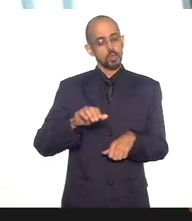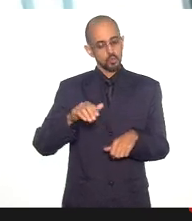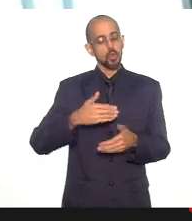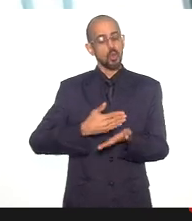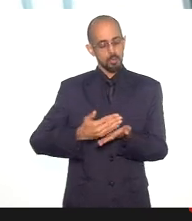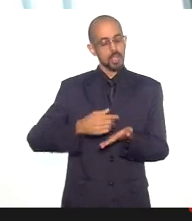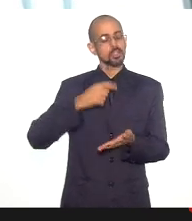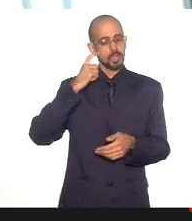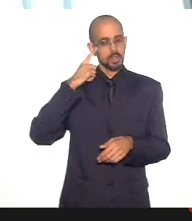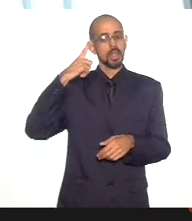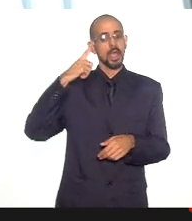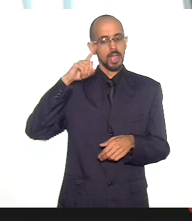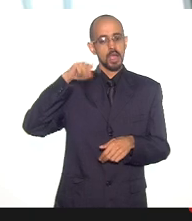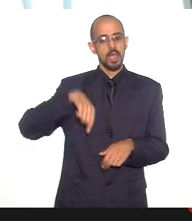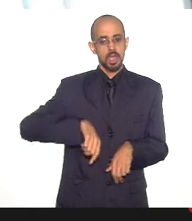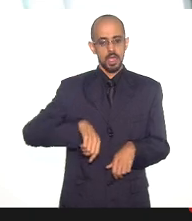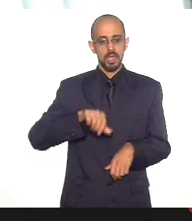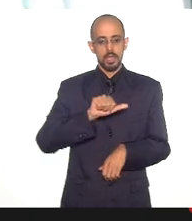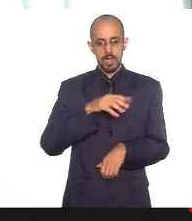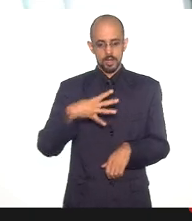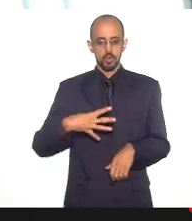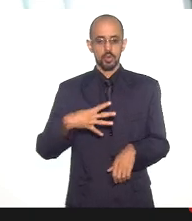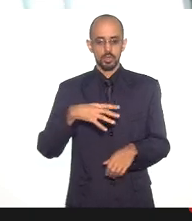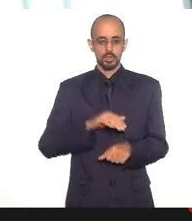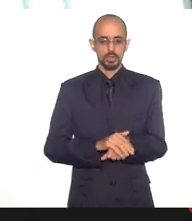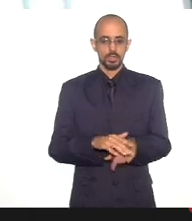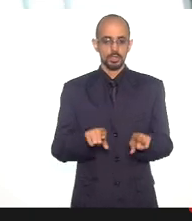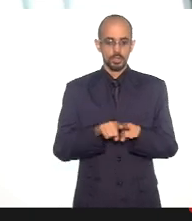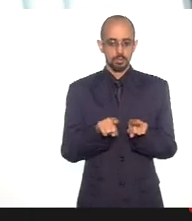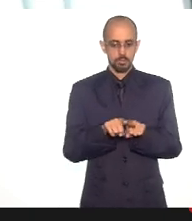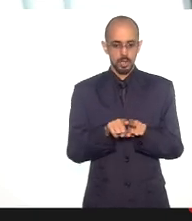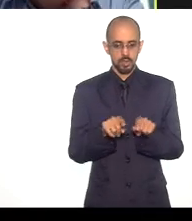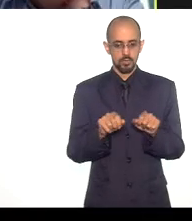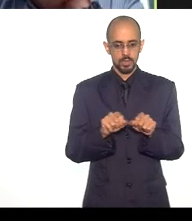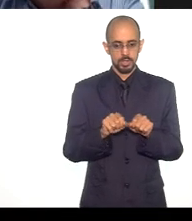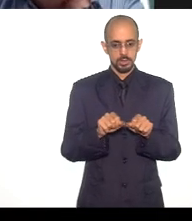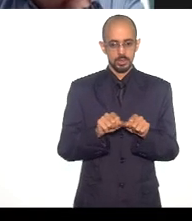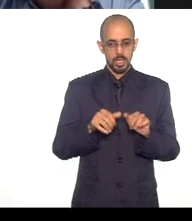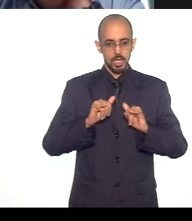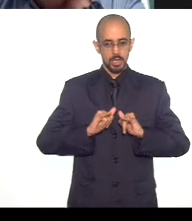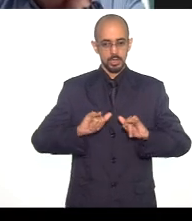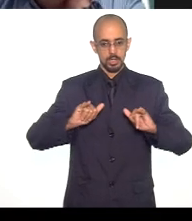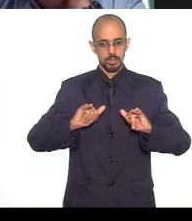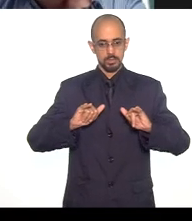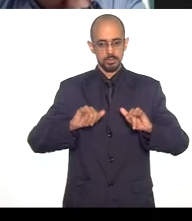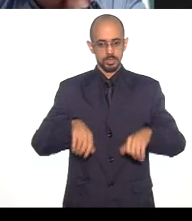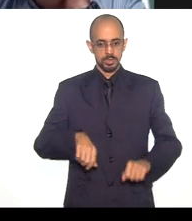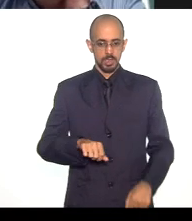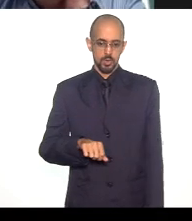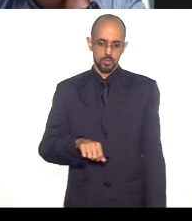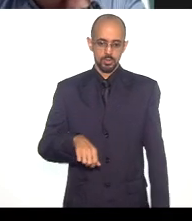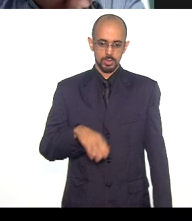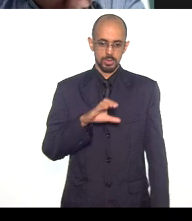a ideia é botar na transmissão da CPI. Tá? A gente está tentando priorizar isso também. Então, nada de 14 horas, né,